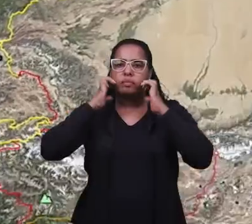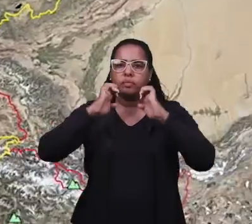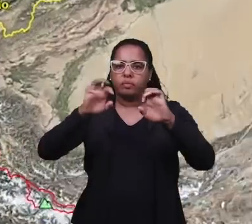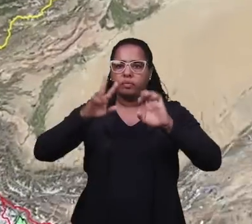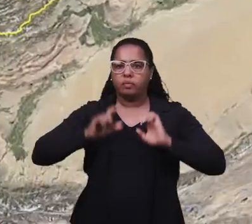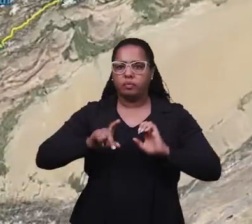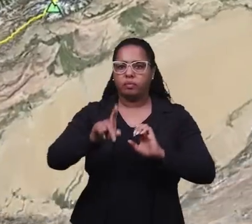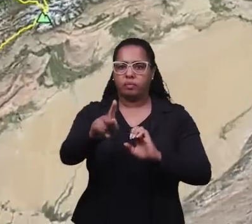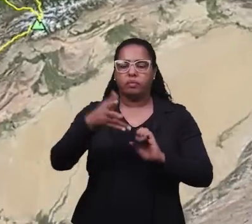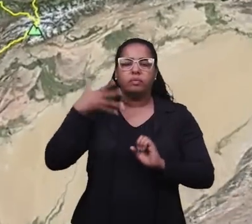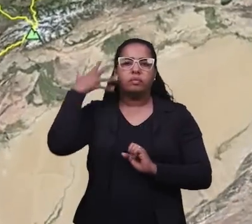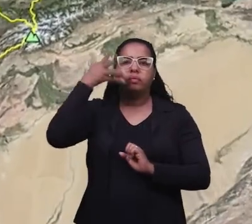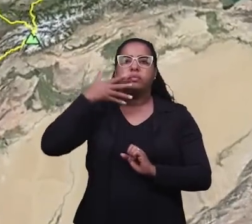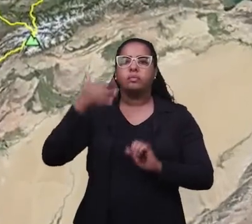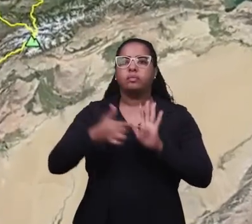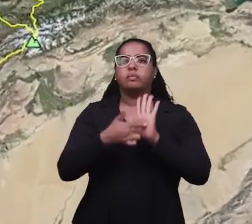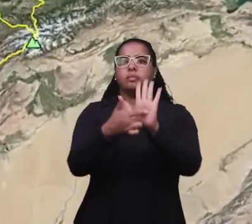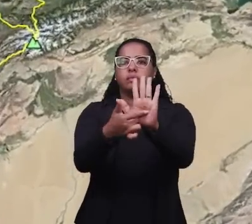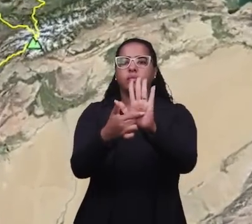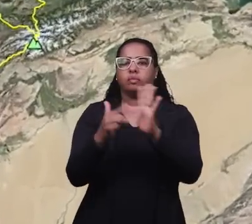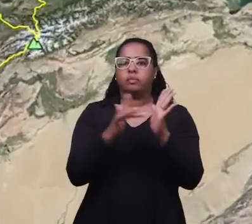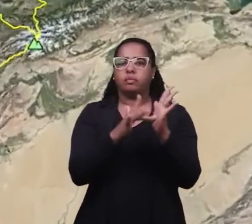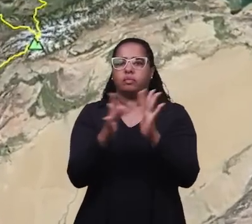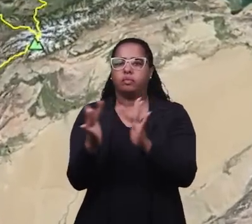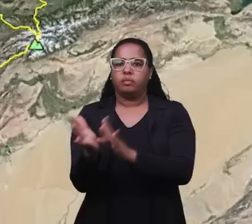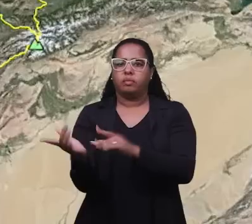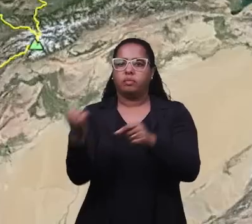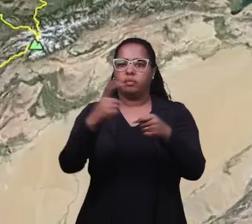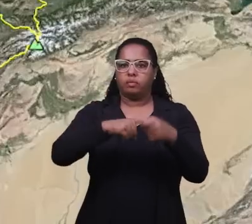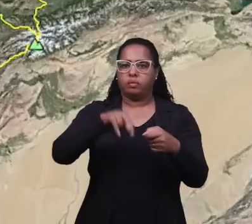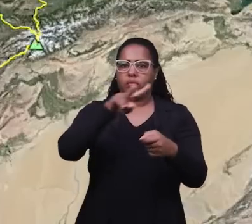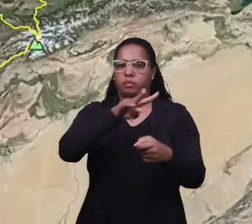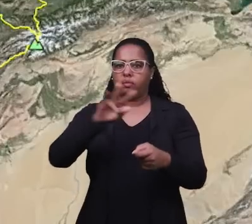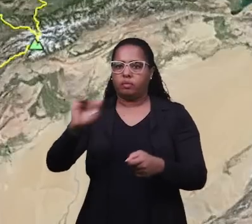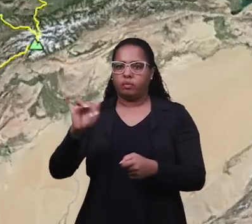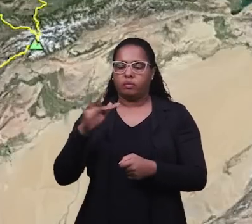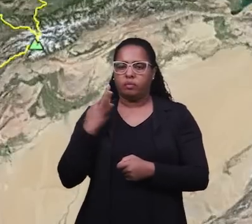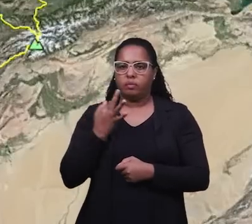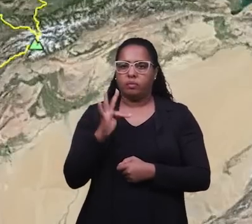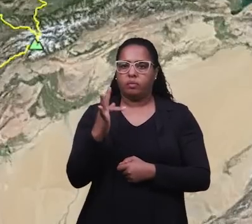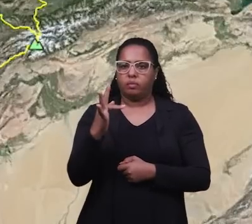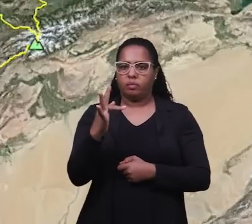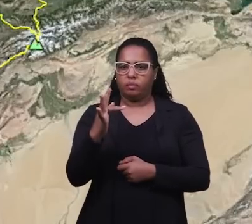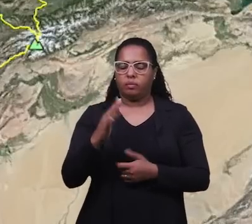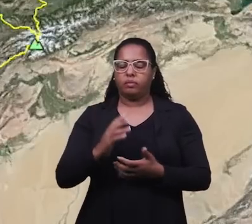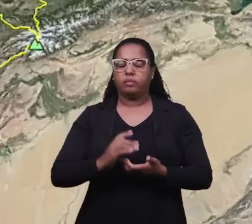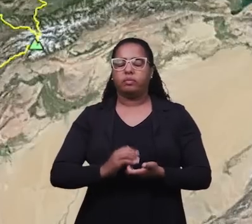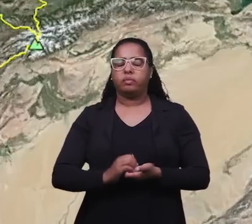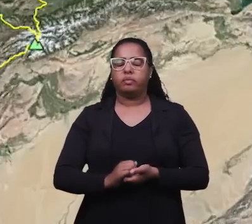pelo Evangelho eterno e pela mensagem da breve volta do Senhor Jesus.